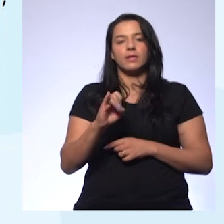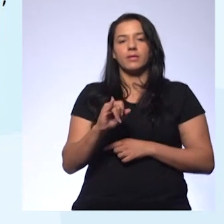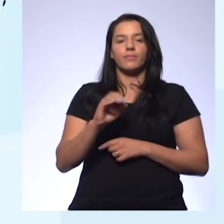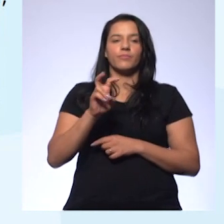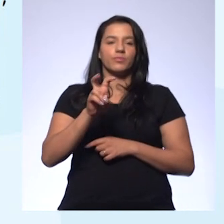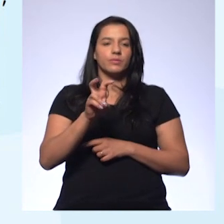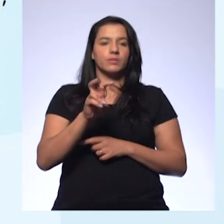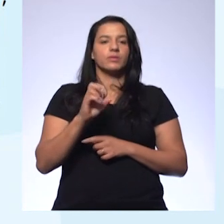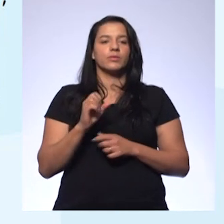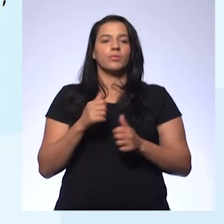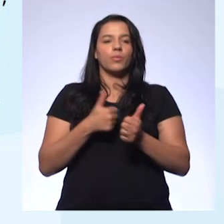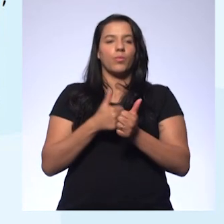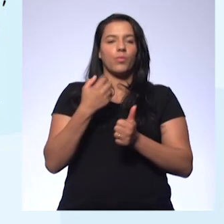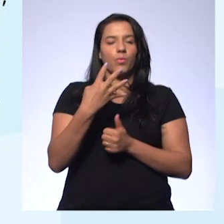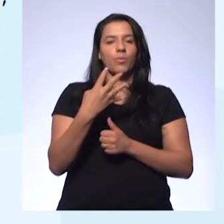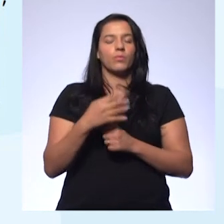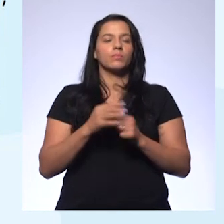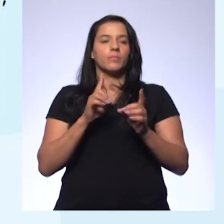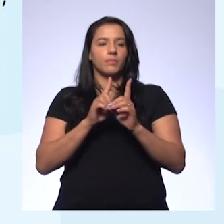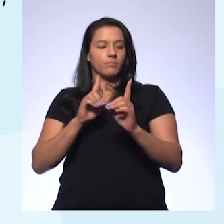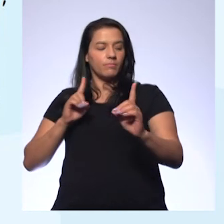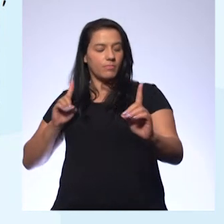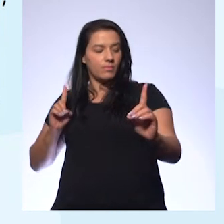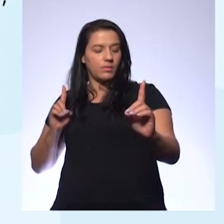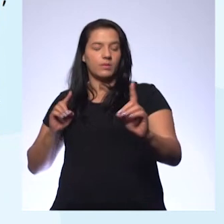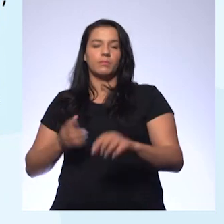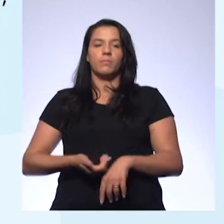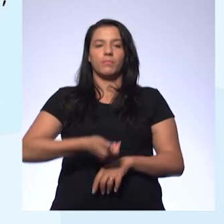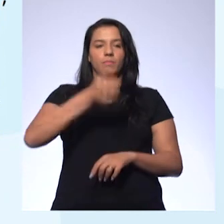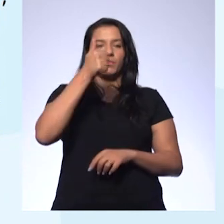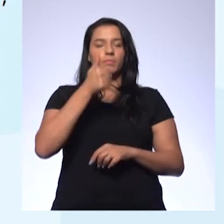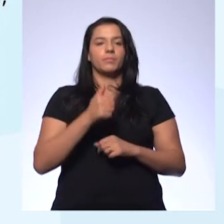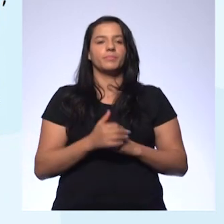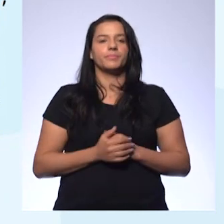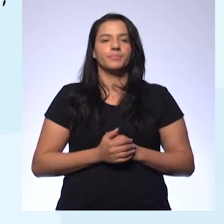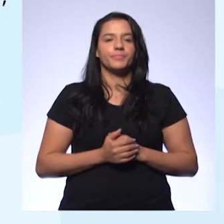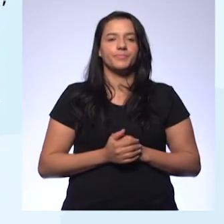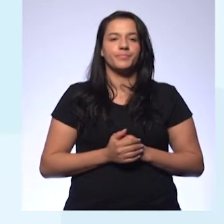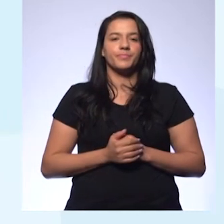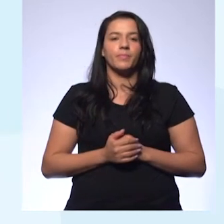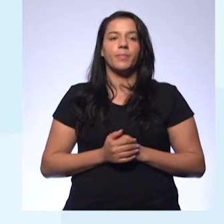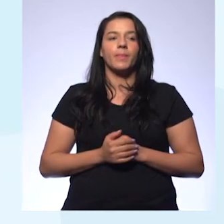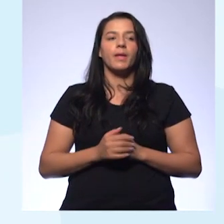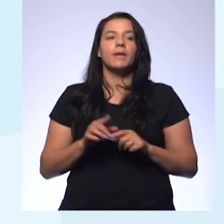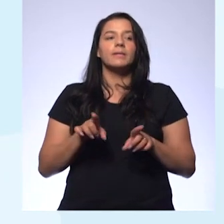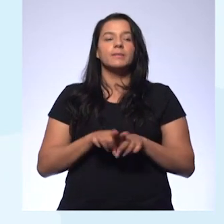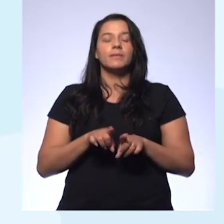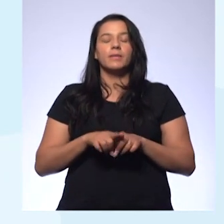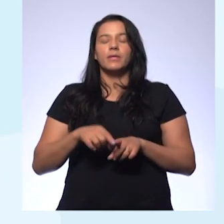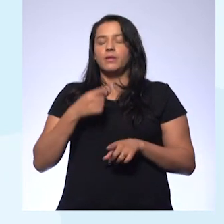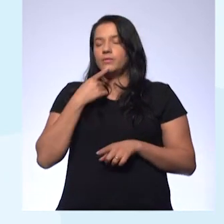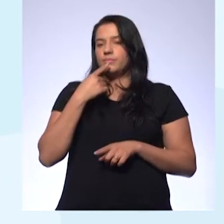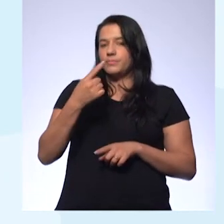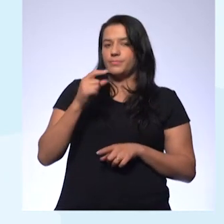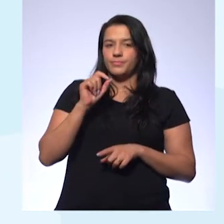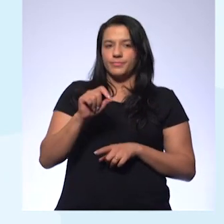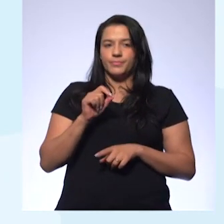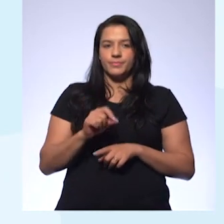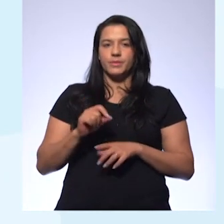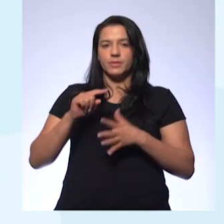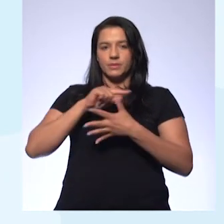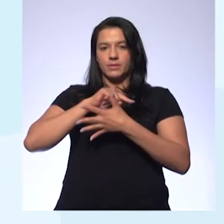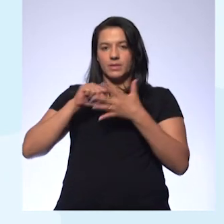pode ser 5, 4. Quanto mais afastado, melhor. Aí, ele fala aqui para vocês, né? Te dão